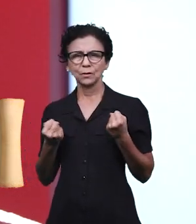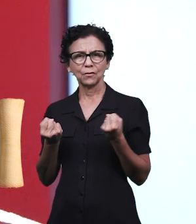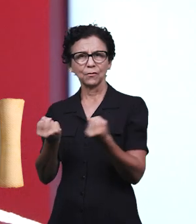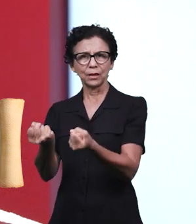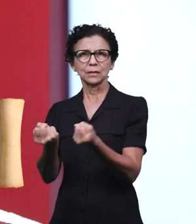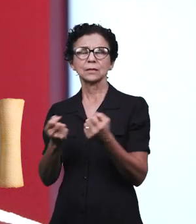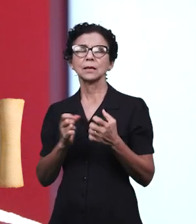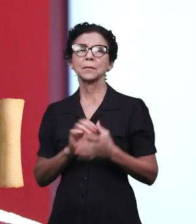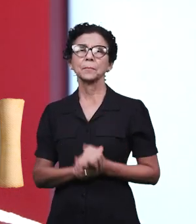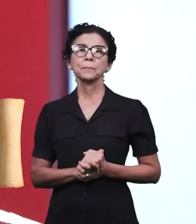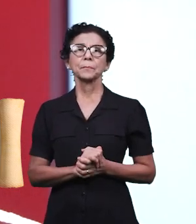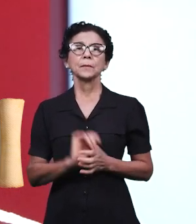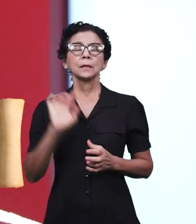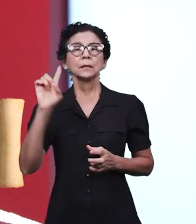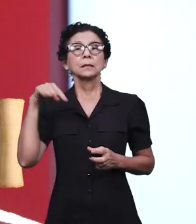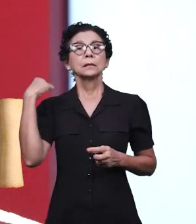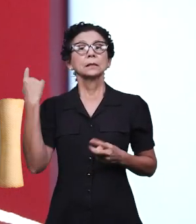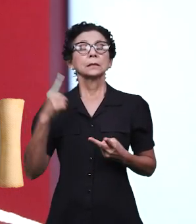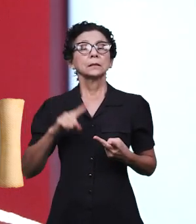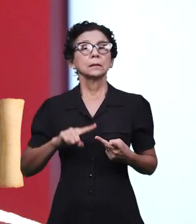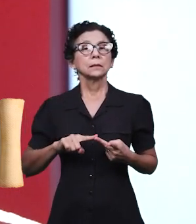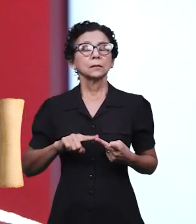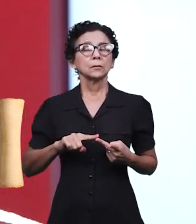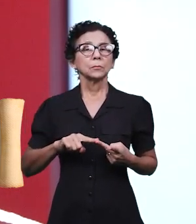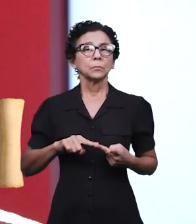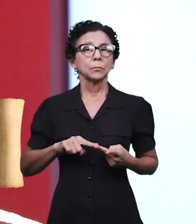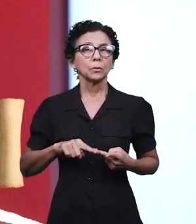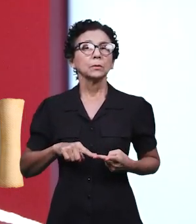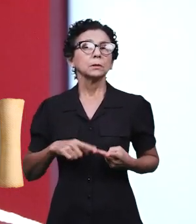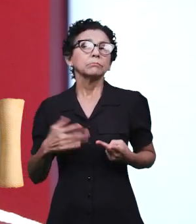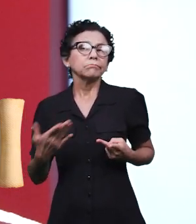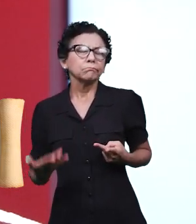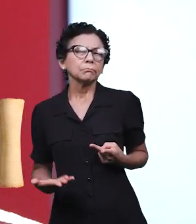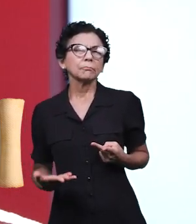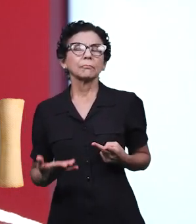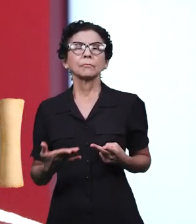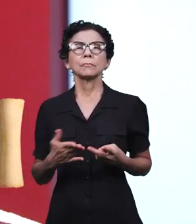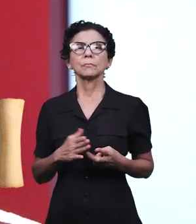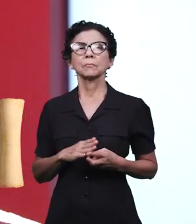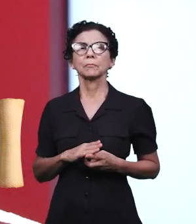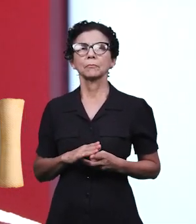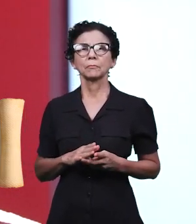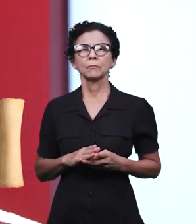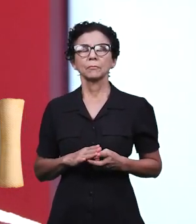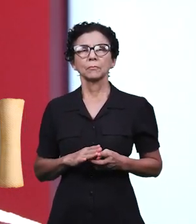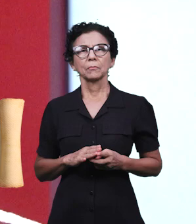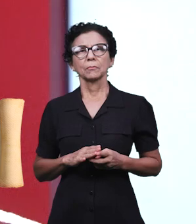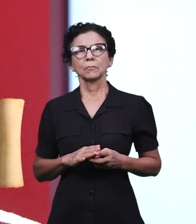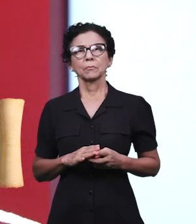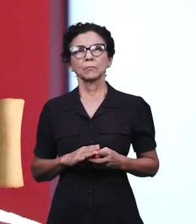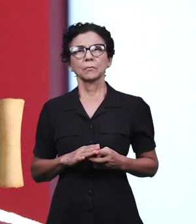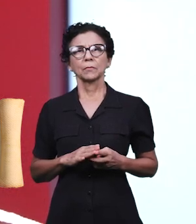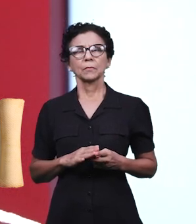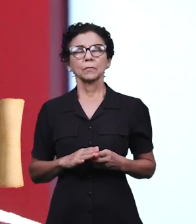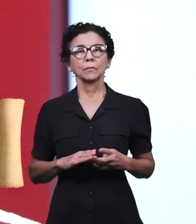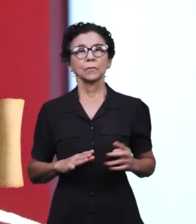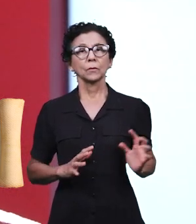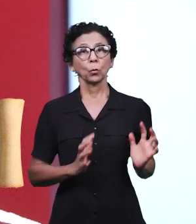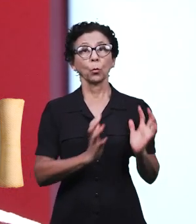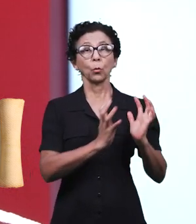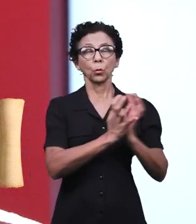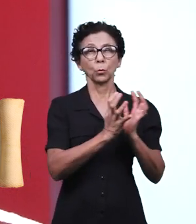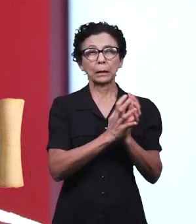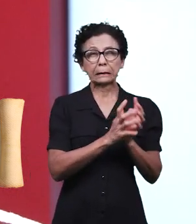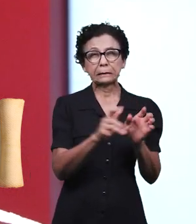devido a uma cilada armada preparada para matar Paulo, o tribuno